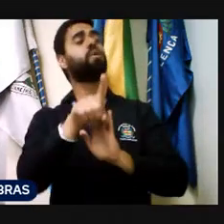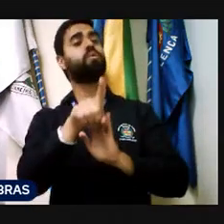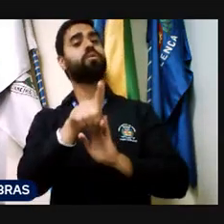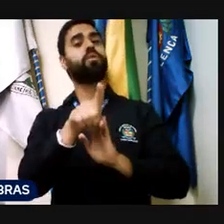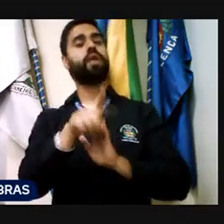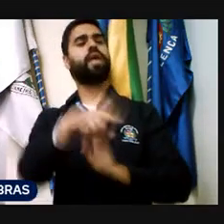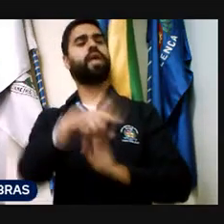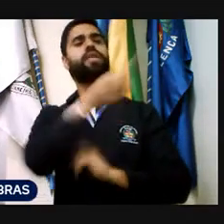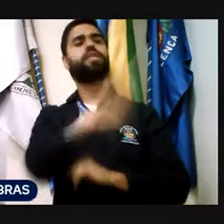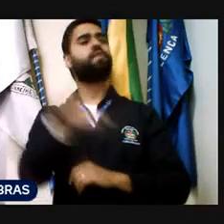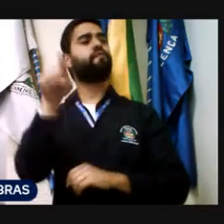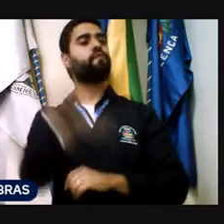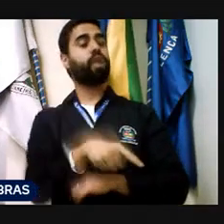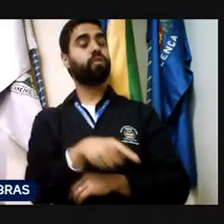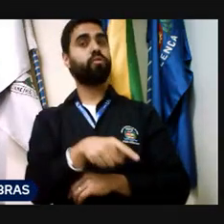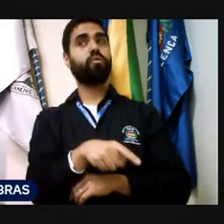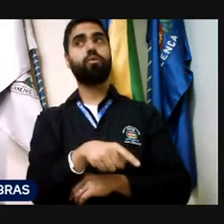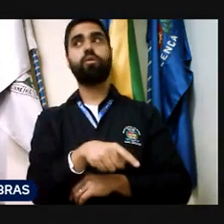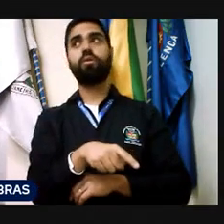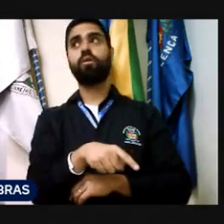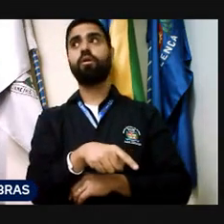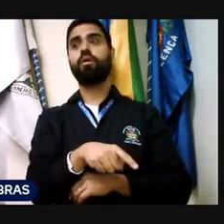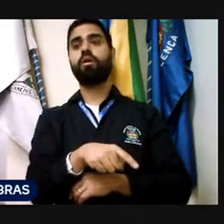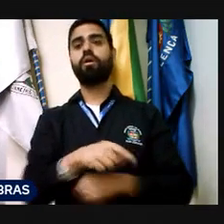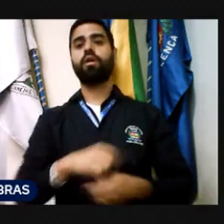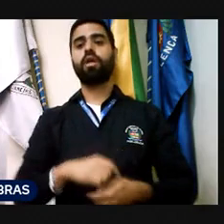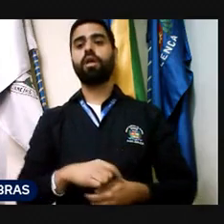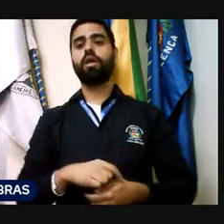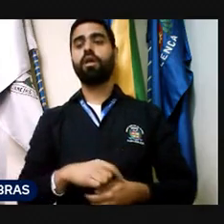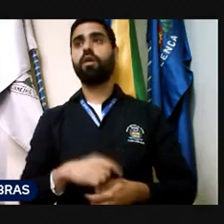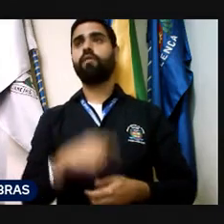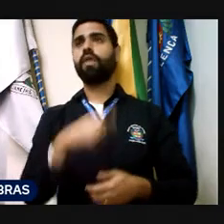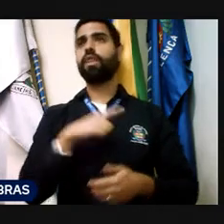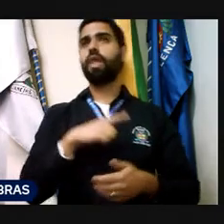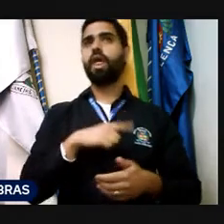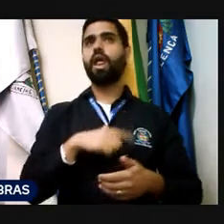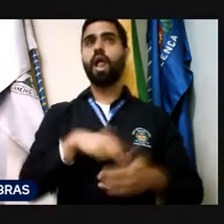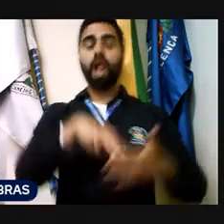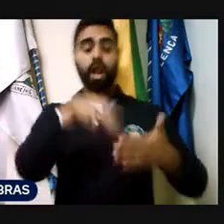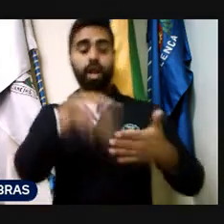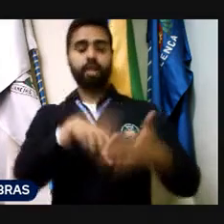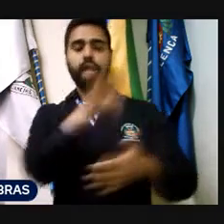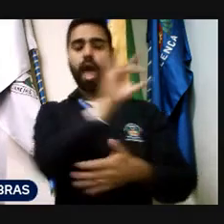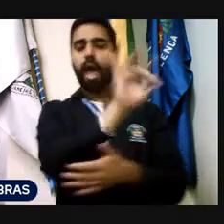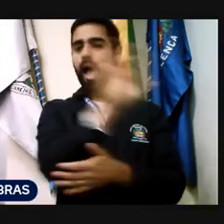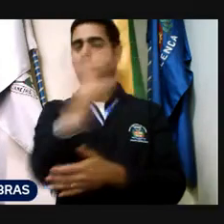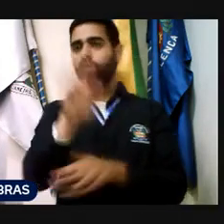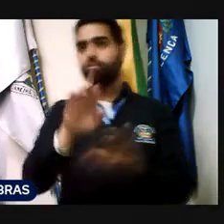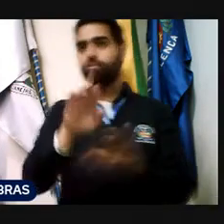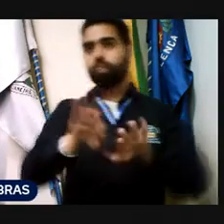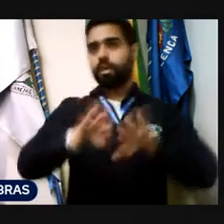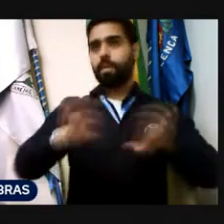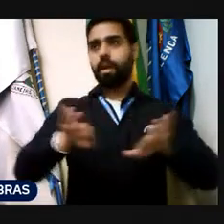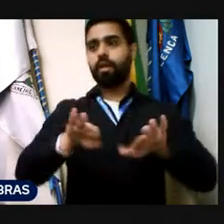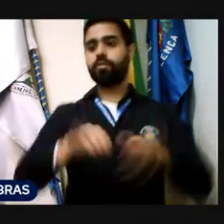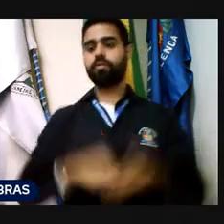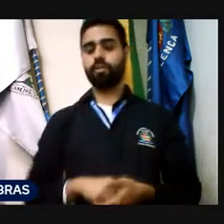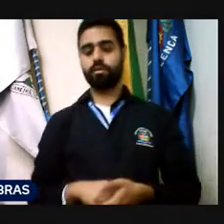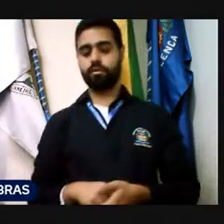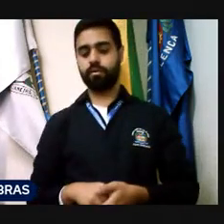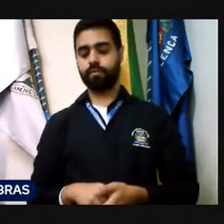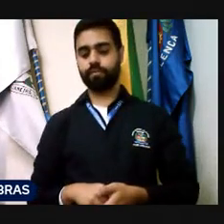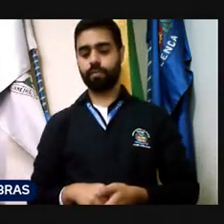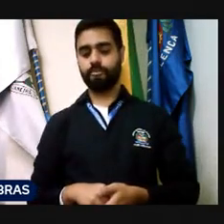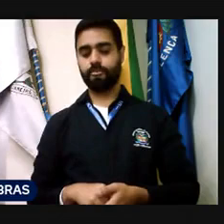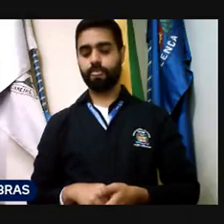esses vetos vão ser apreciados nessa casa em regime de votação caso a caso, não é isso? Correto, cada